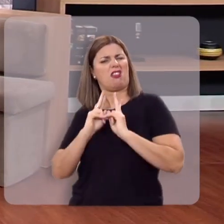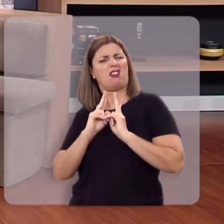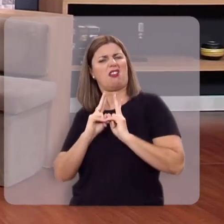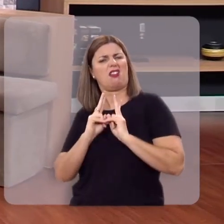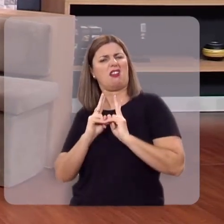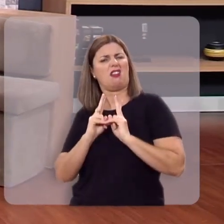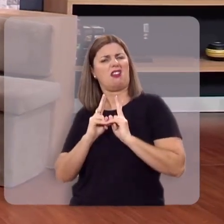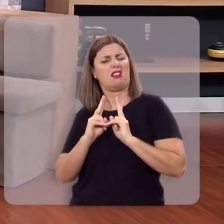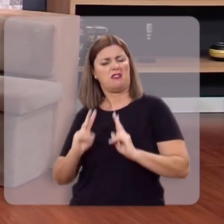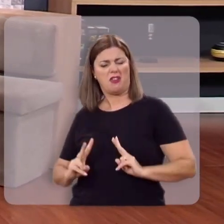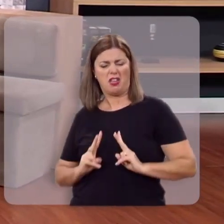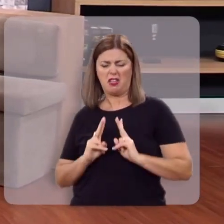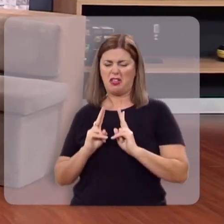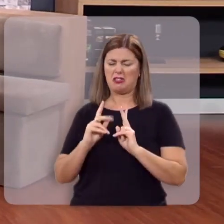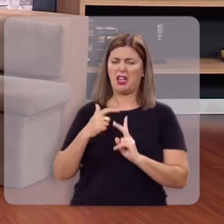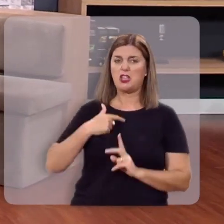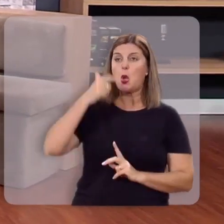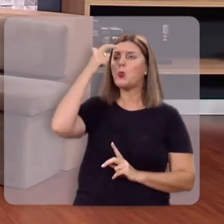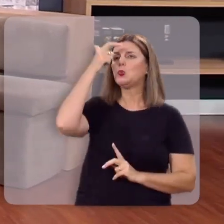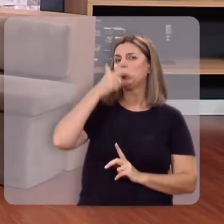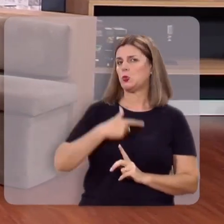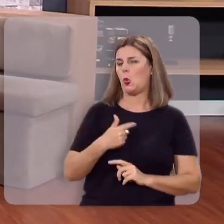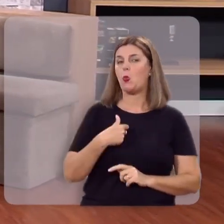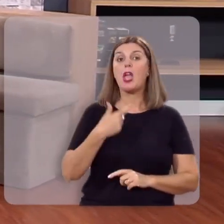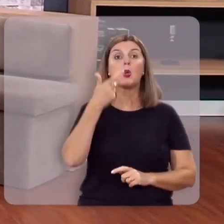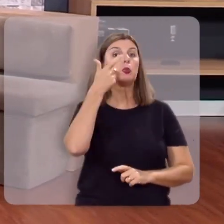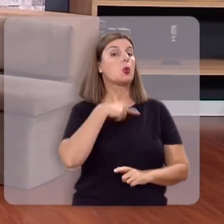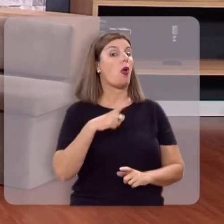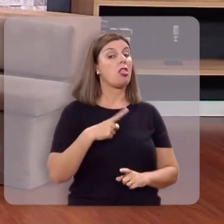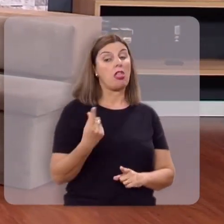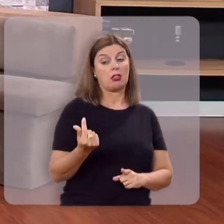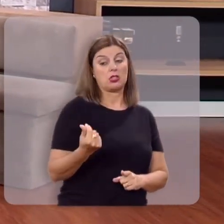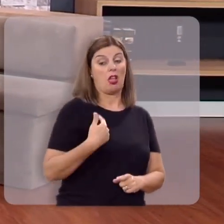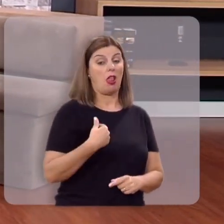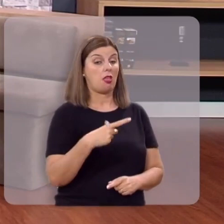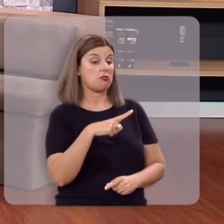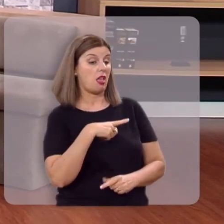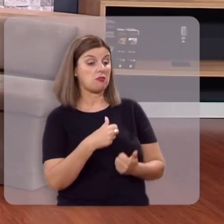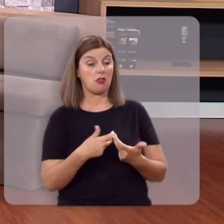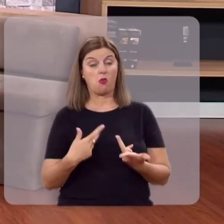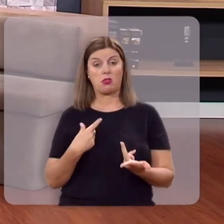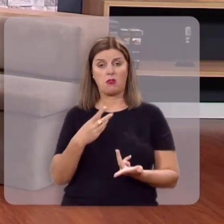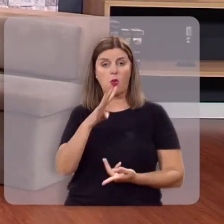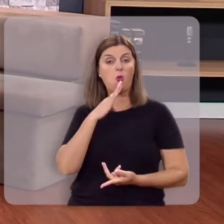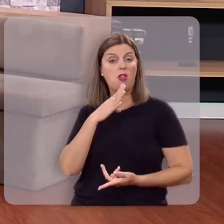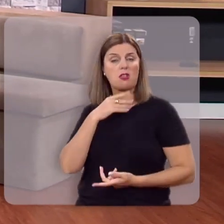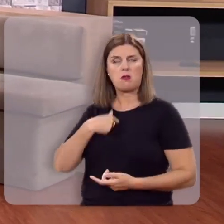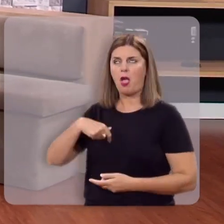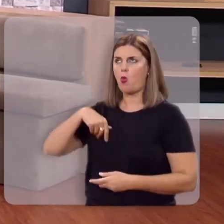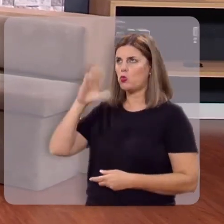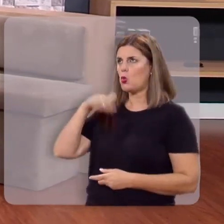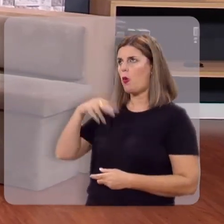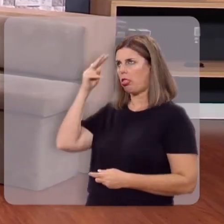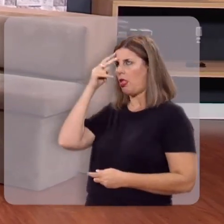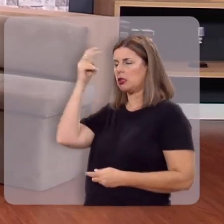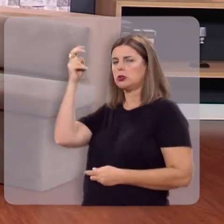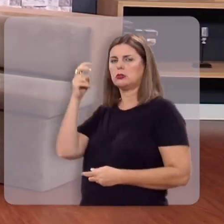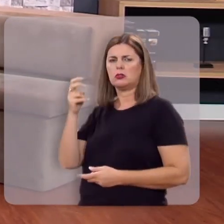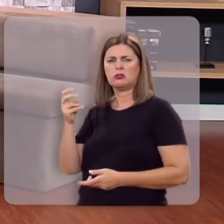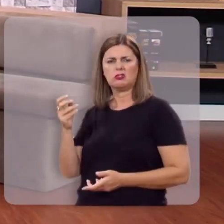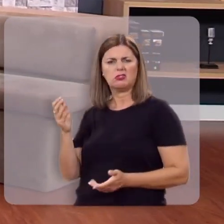vaidade. Vaidade por aquilo que você é, pelo dinheiro que você tem, pelo conhecimento que você acha que tem.